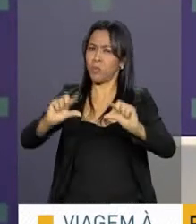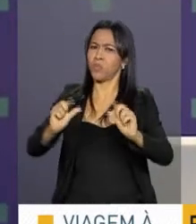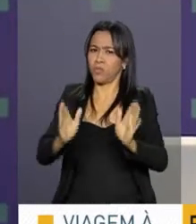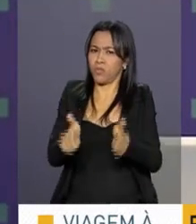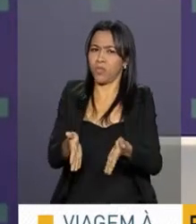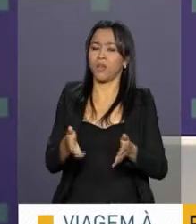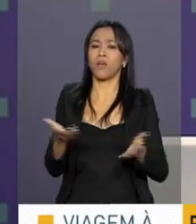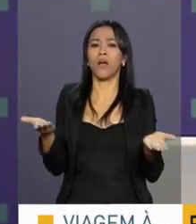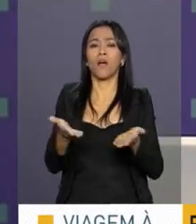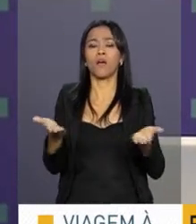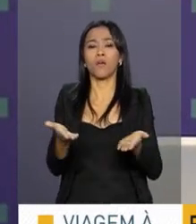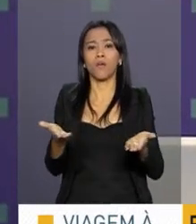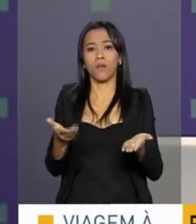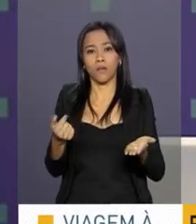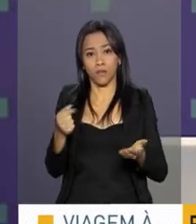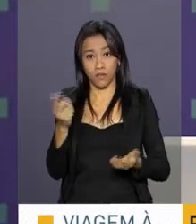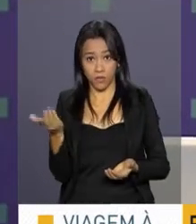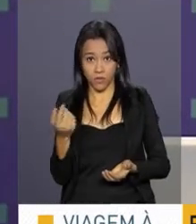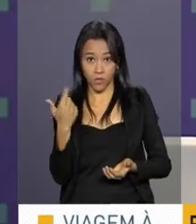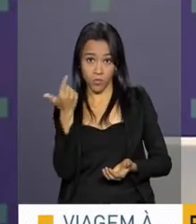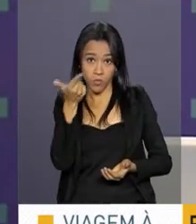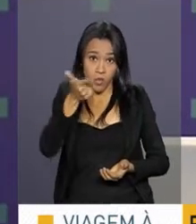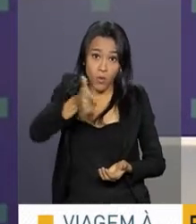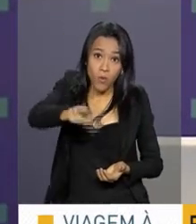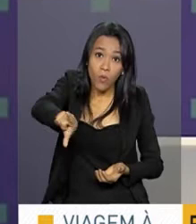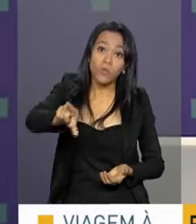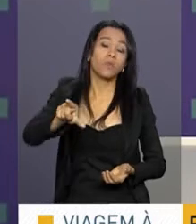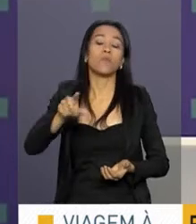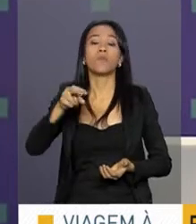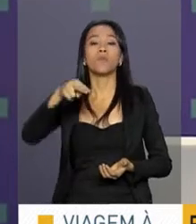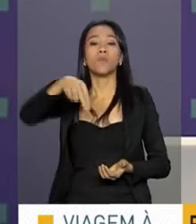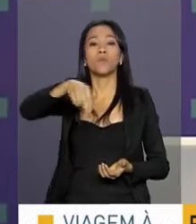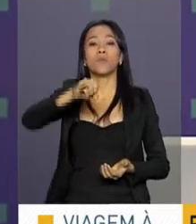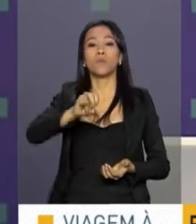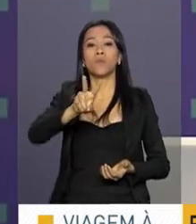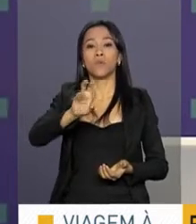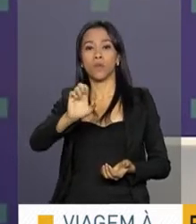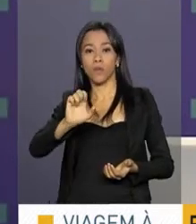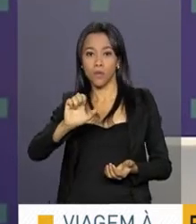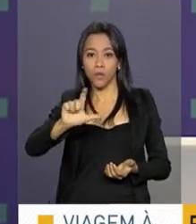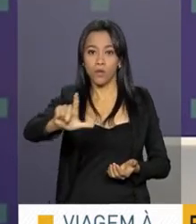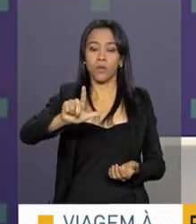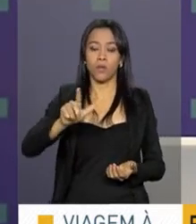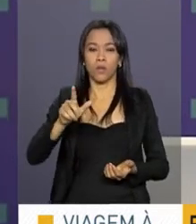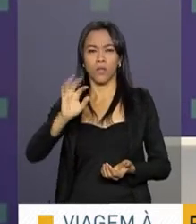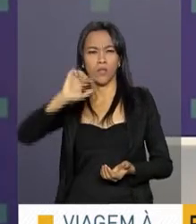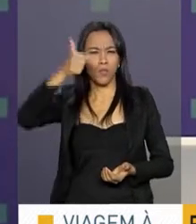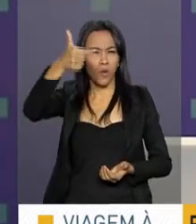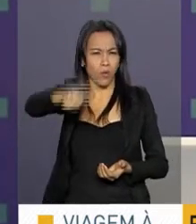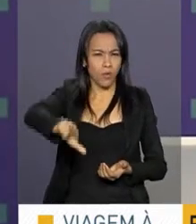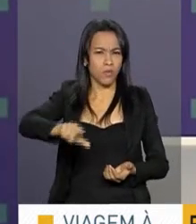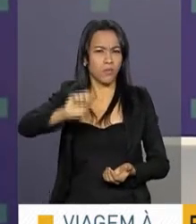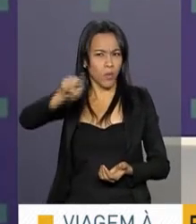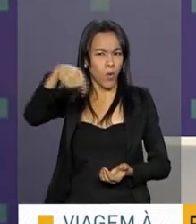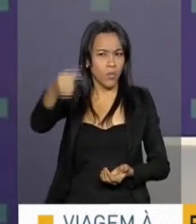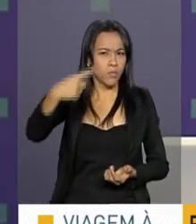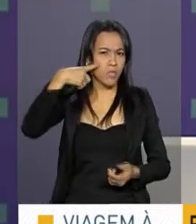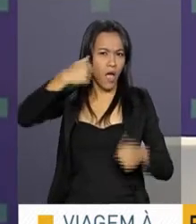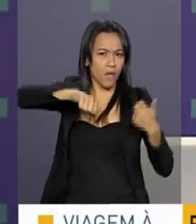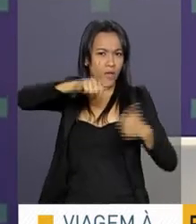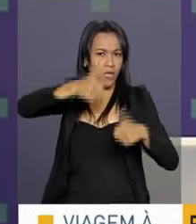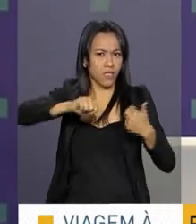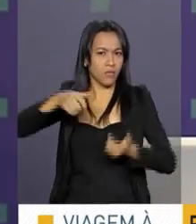do nível de investment grade, o que quer dizer que, nas próximas rodadas de avaliação das agências de